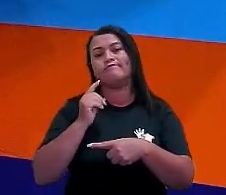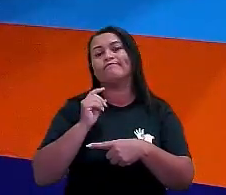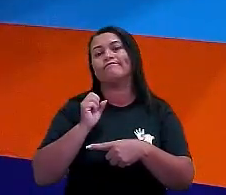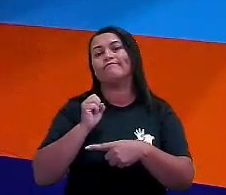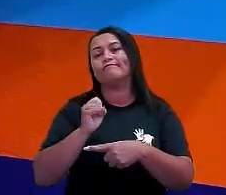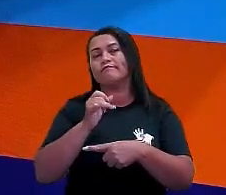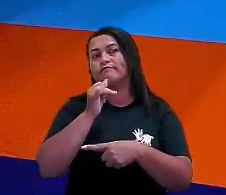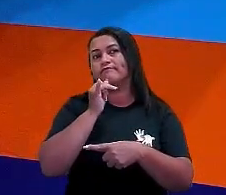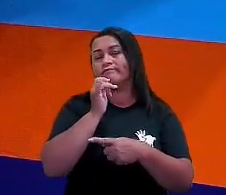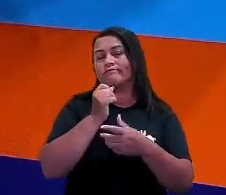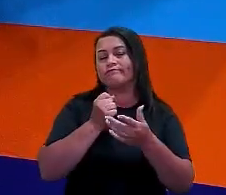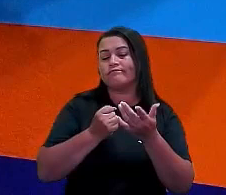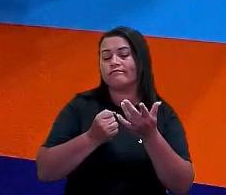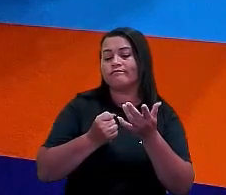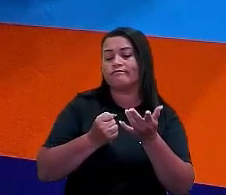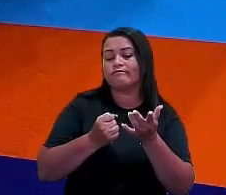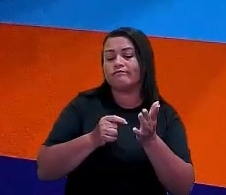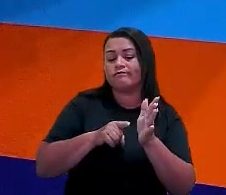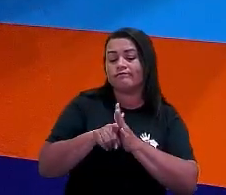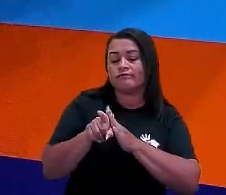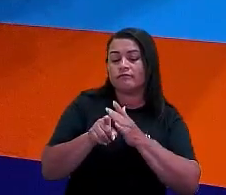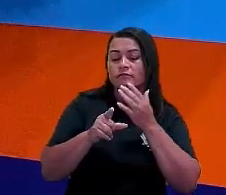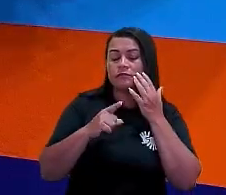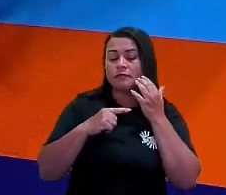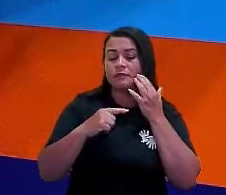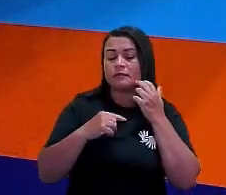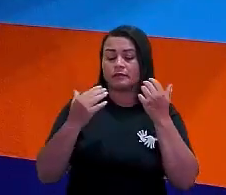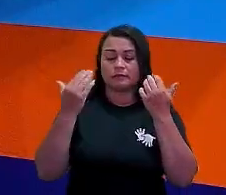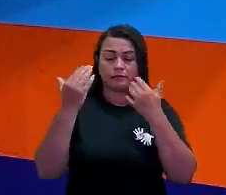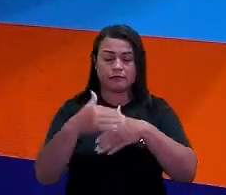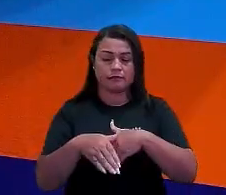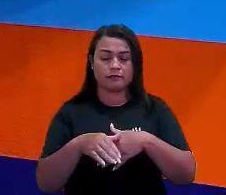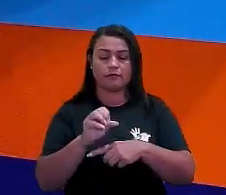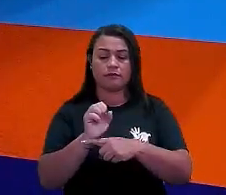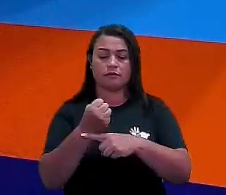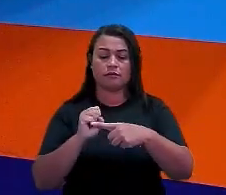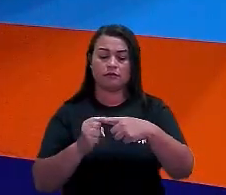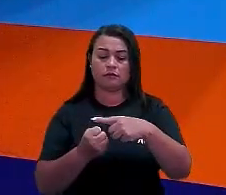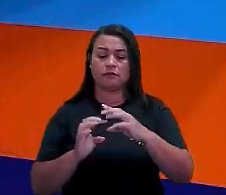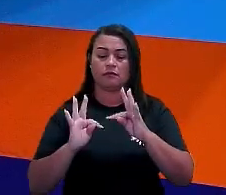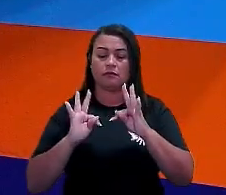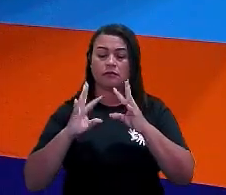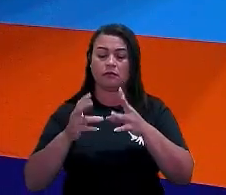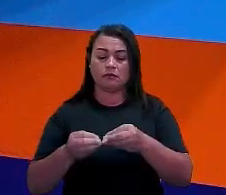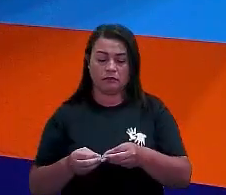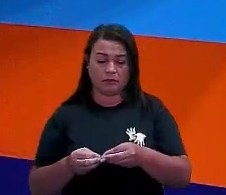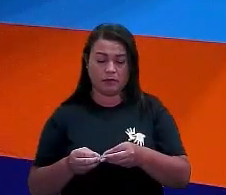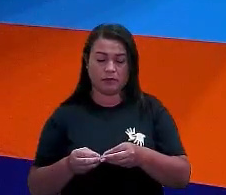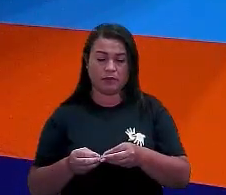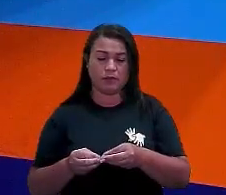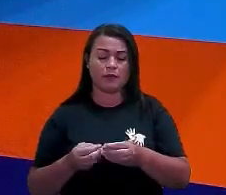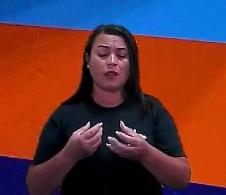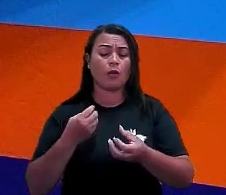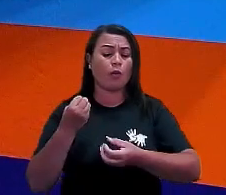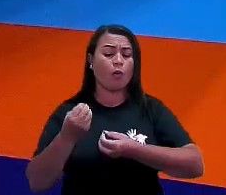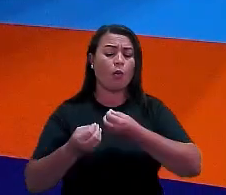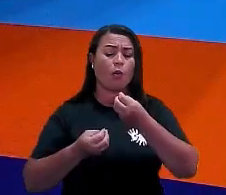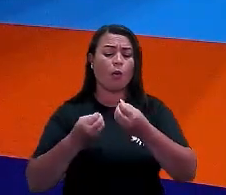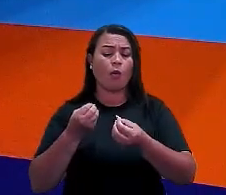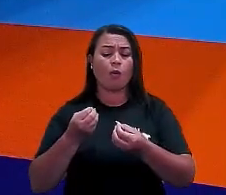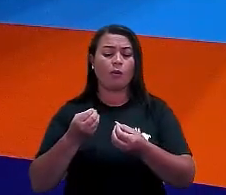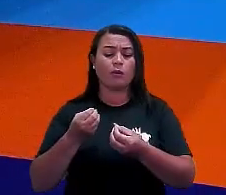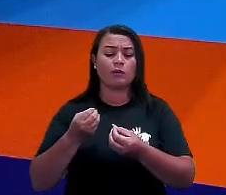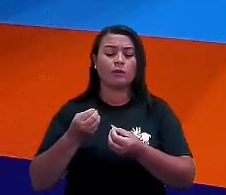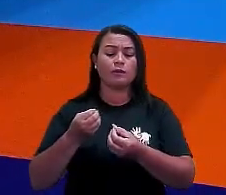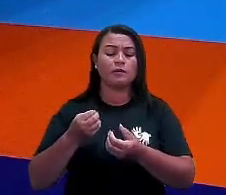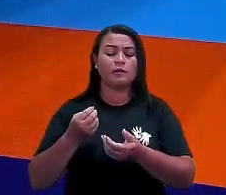acaso perguntar, aparecer aí na provinha, 8/8 seria o todo, tá? E como é que se lê